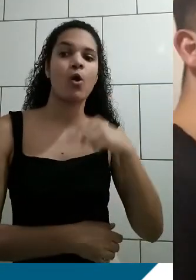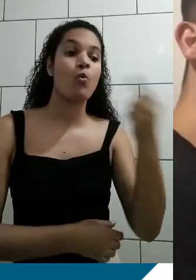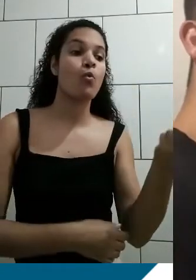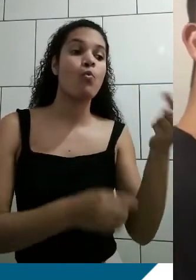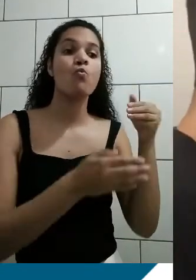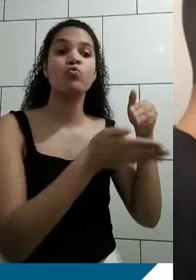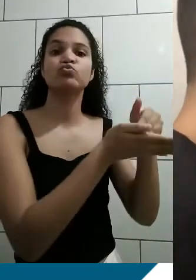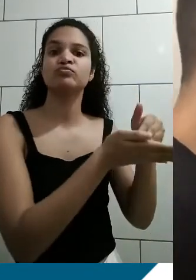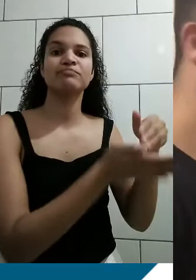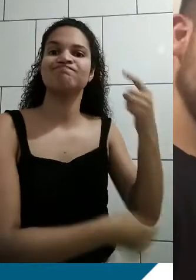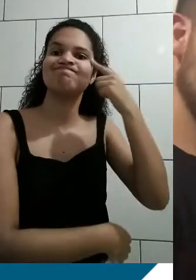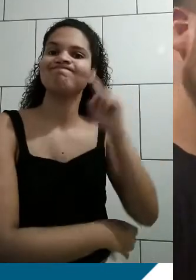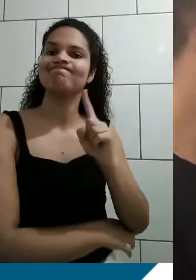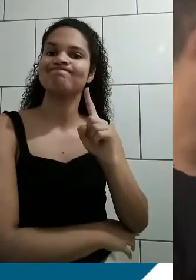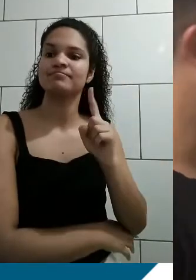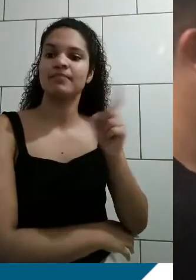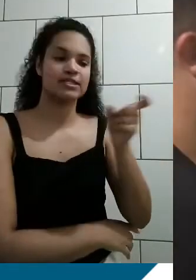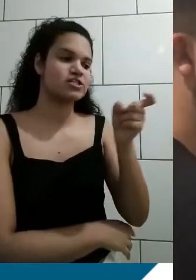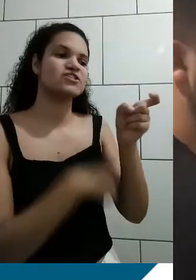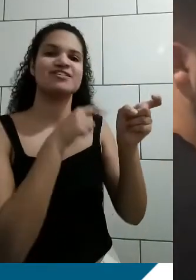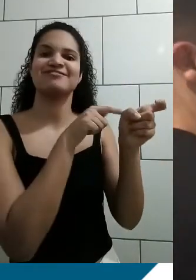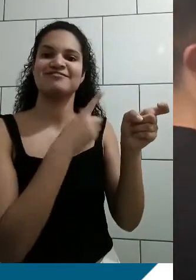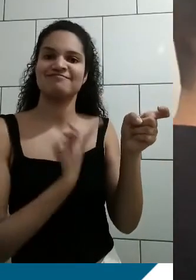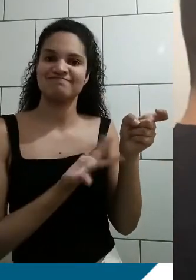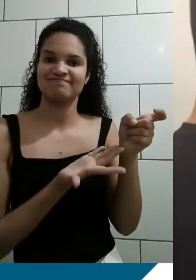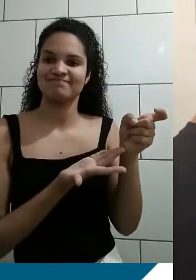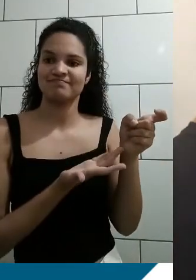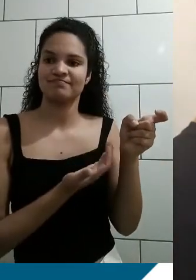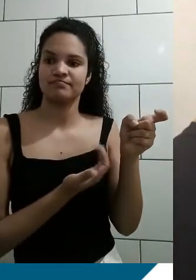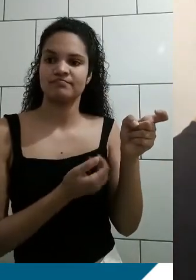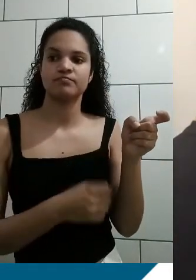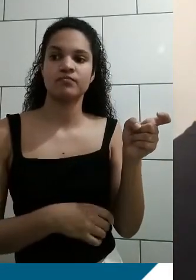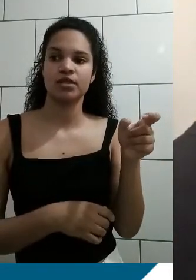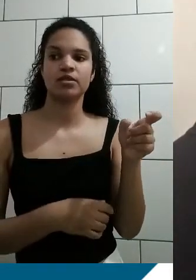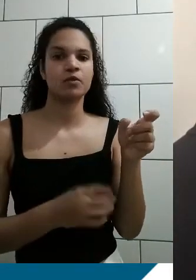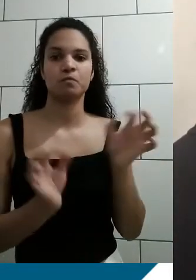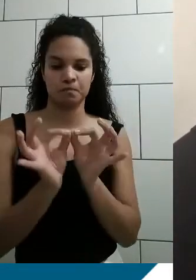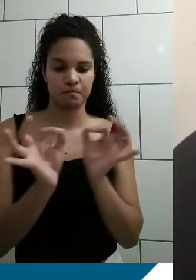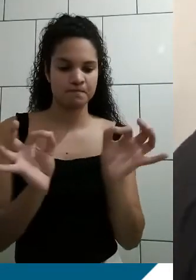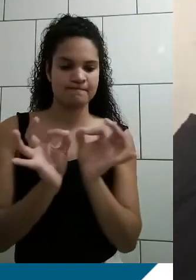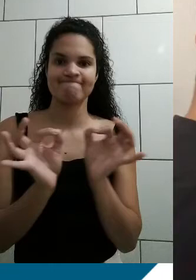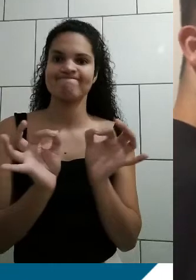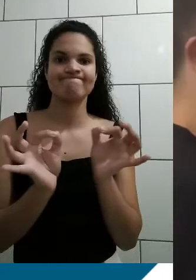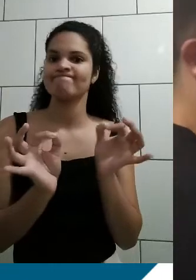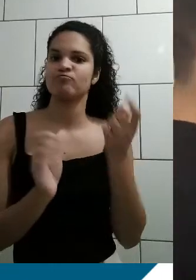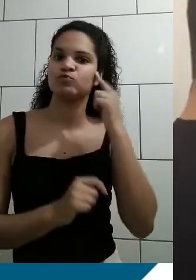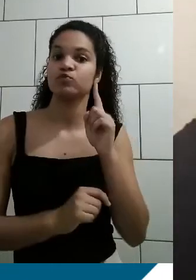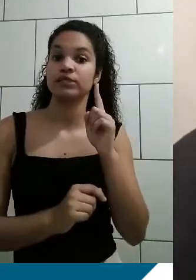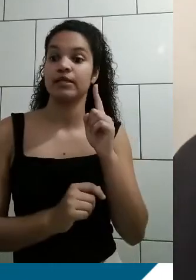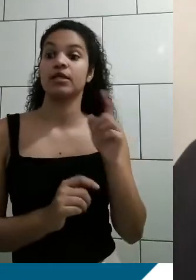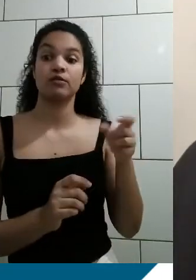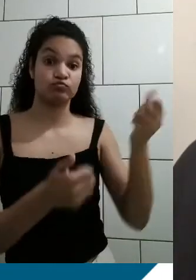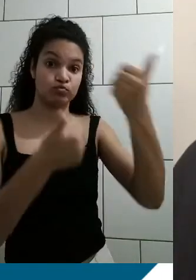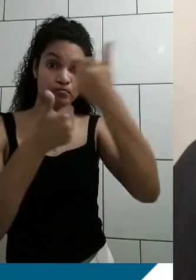valor da máxima deformação. Substituindo os valores, nós temos 4 vezes 0,5 ao quadrado, que vai